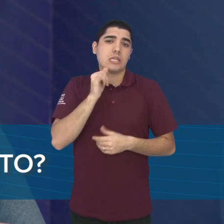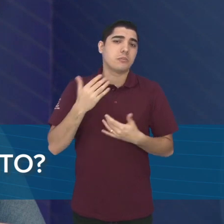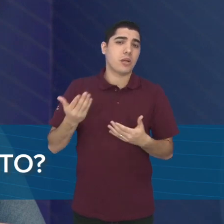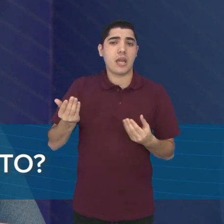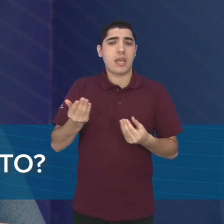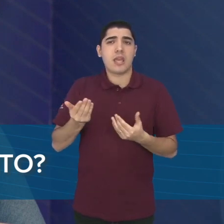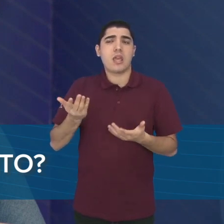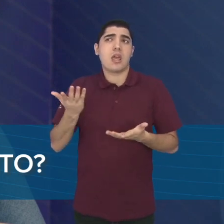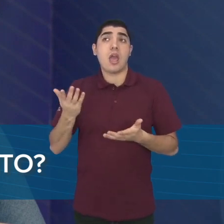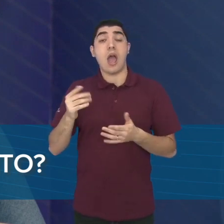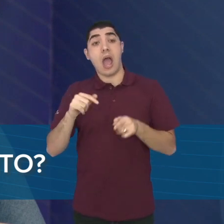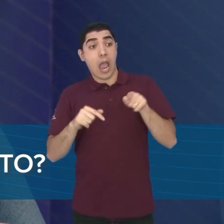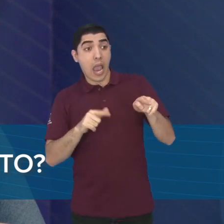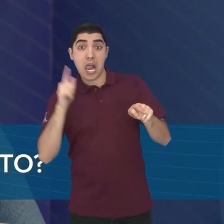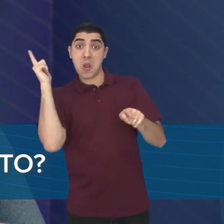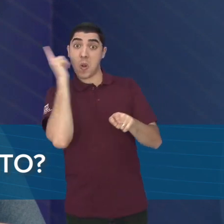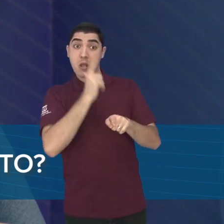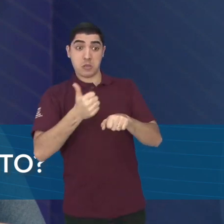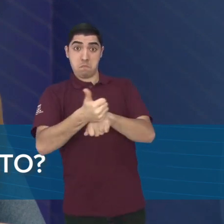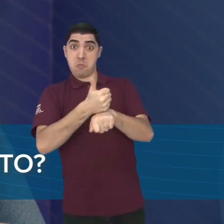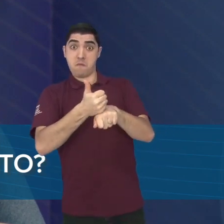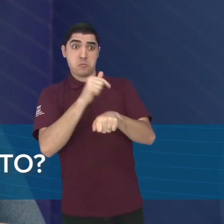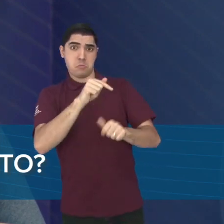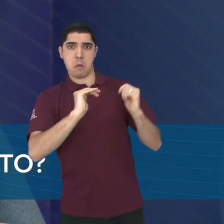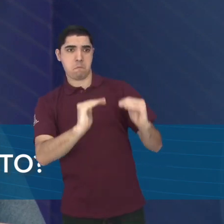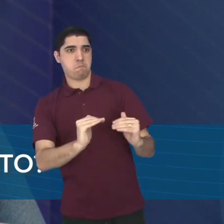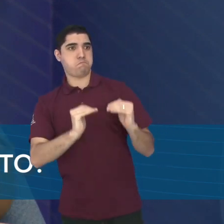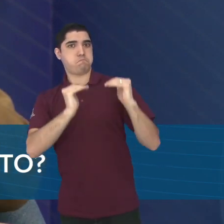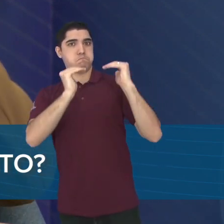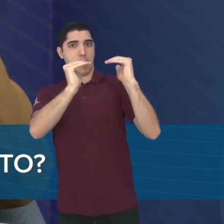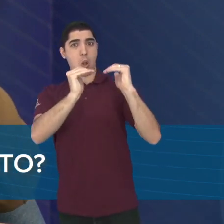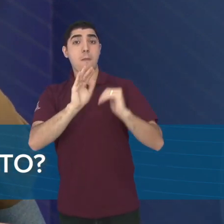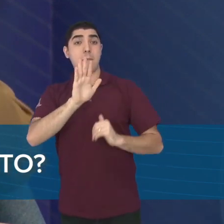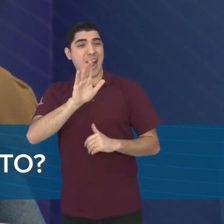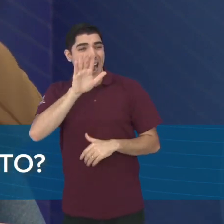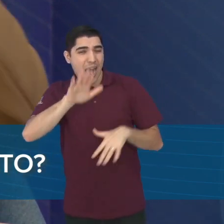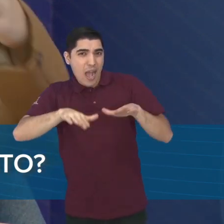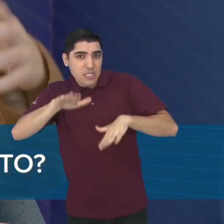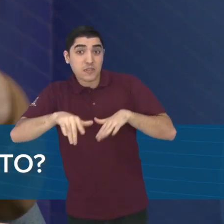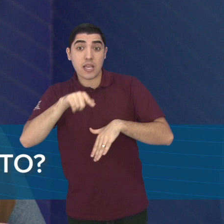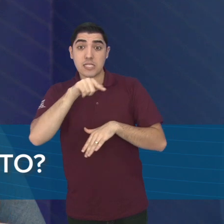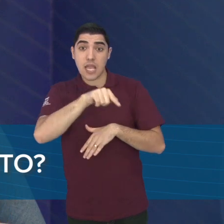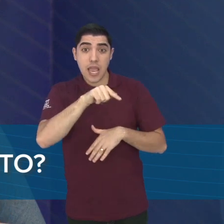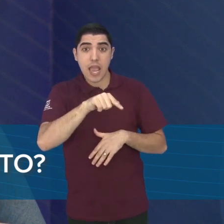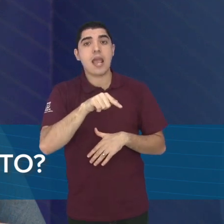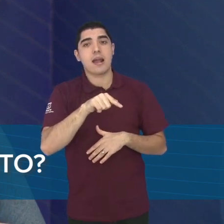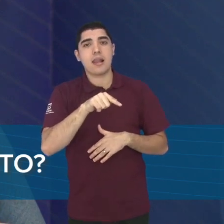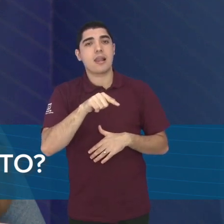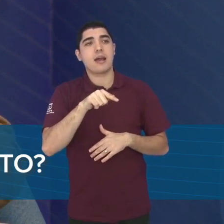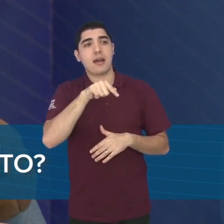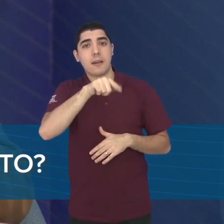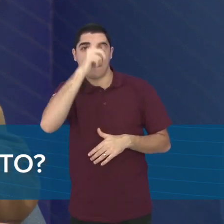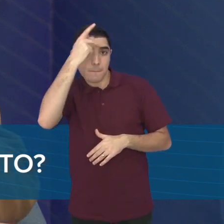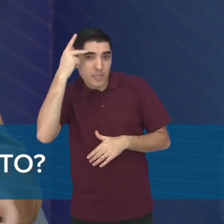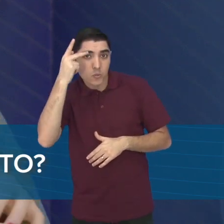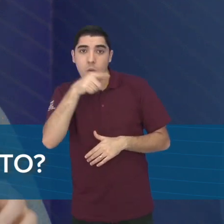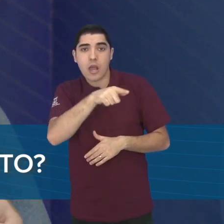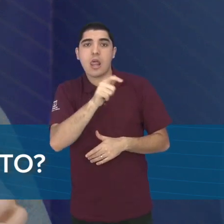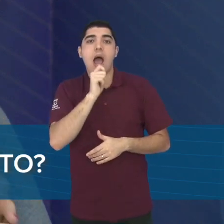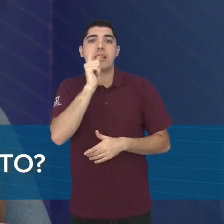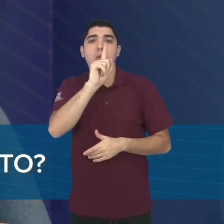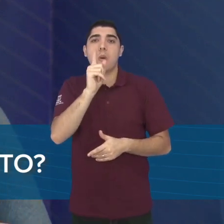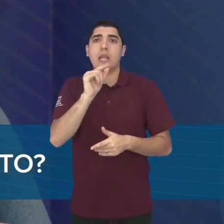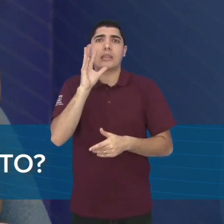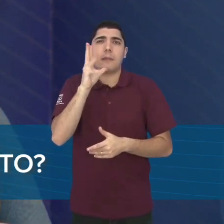exemplo, conseguiu almejar, teve uma conquista profissional, por exemplo, de repente não demorou anos, não teve todo esse